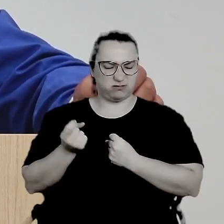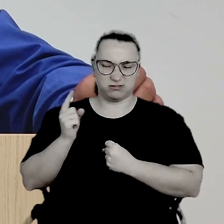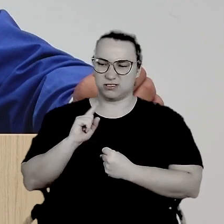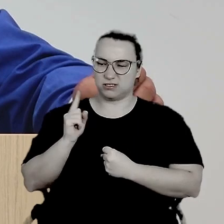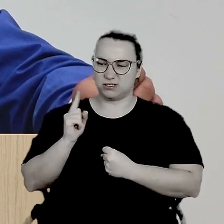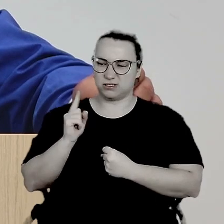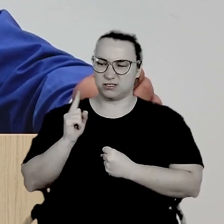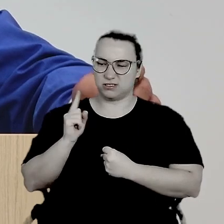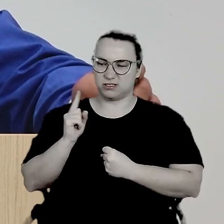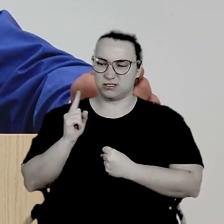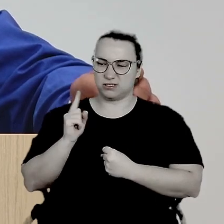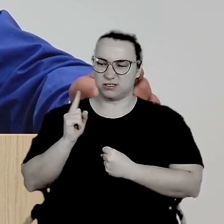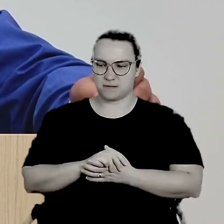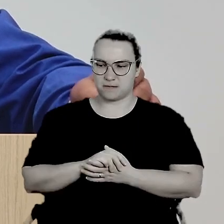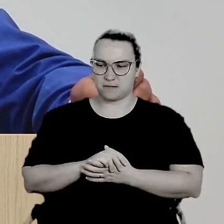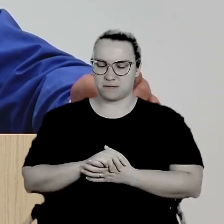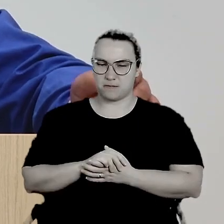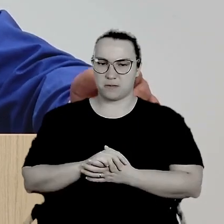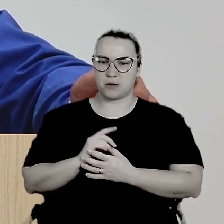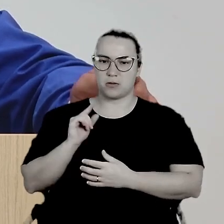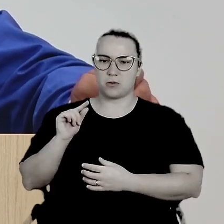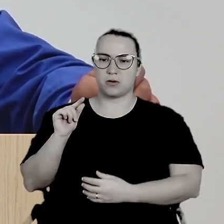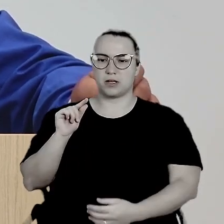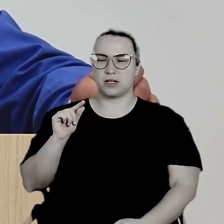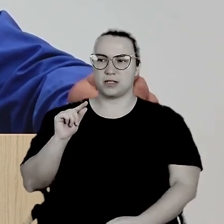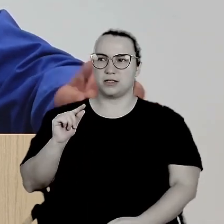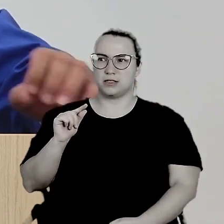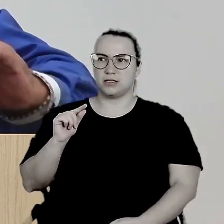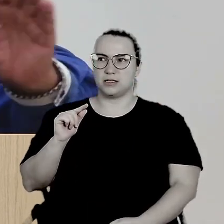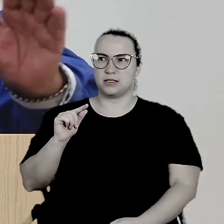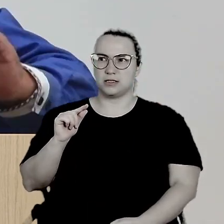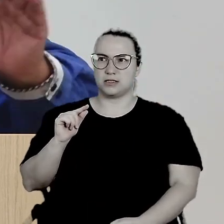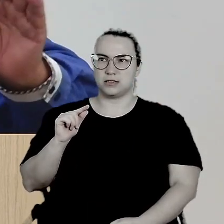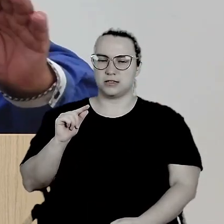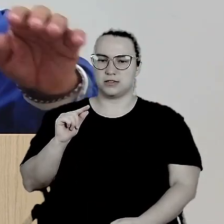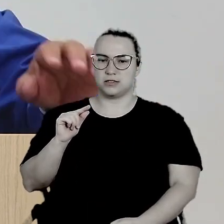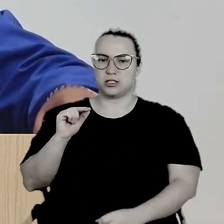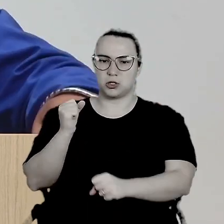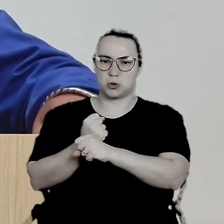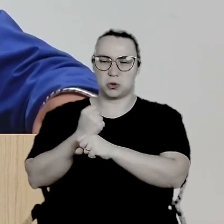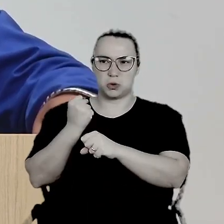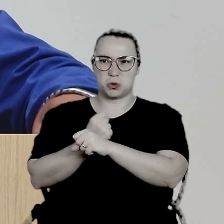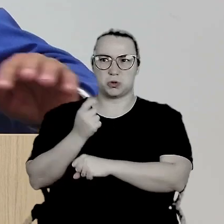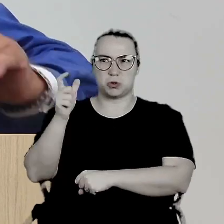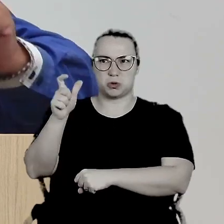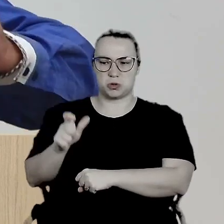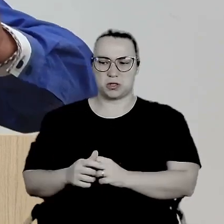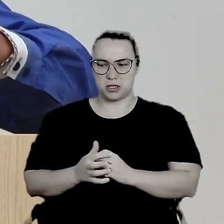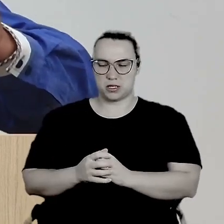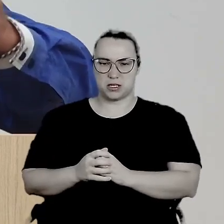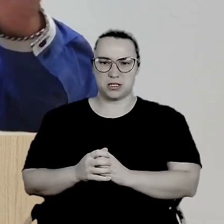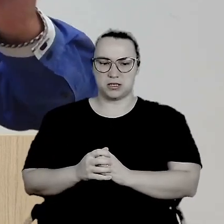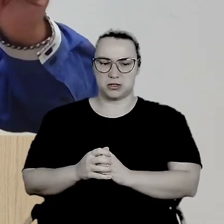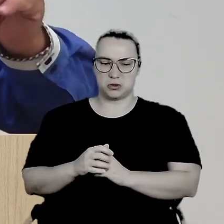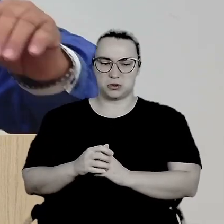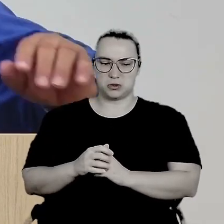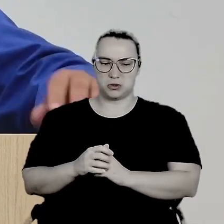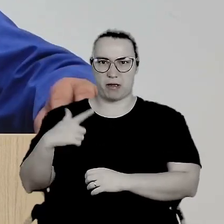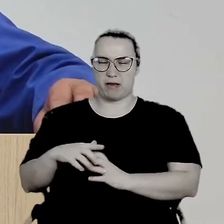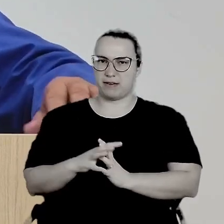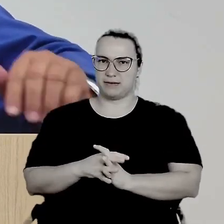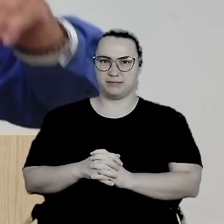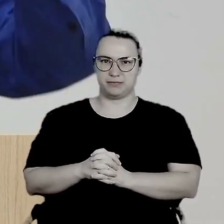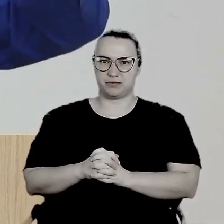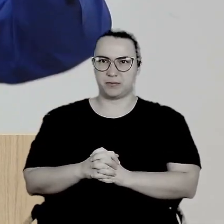com o amadorismo daquela construtora. Não existe amadorismo. Até colocar